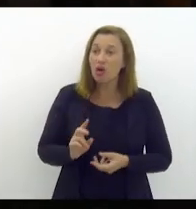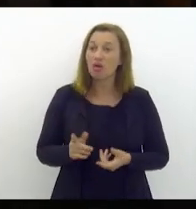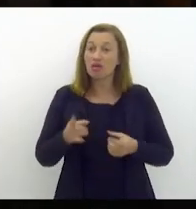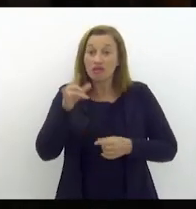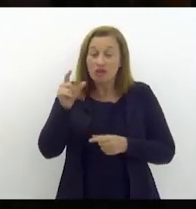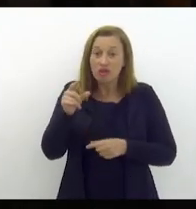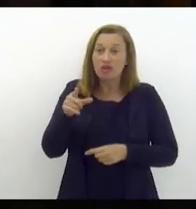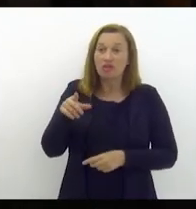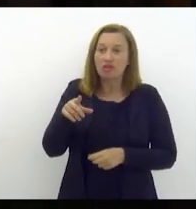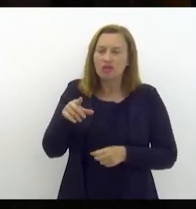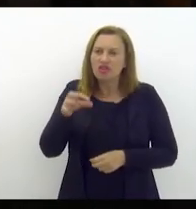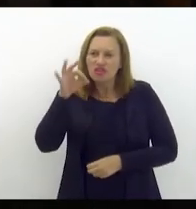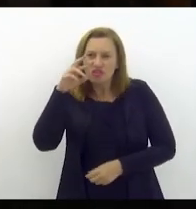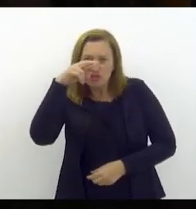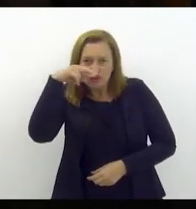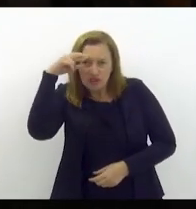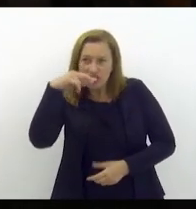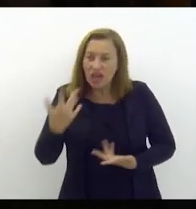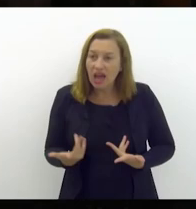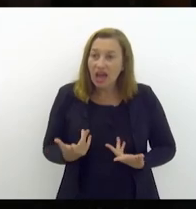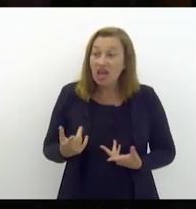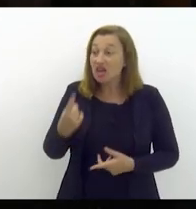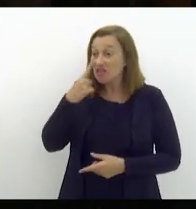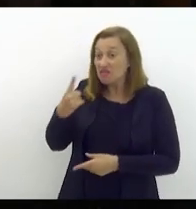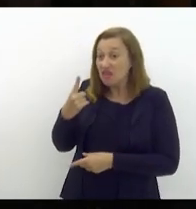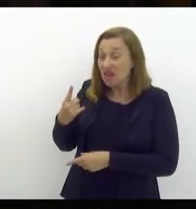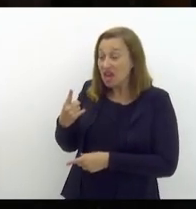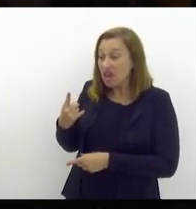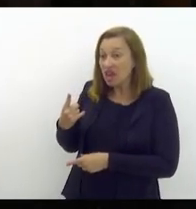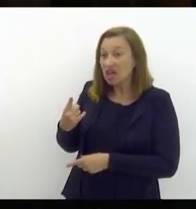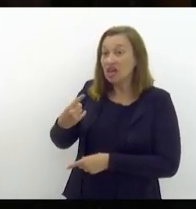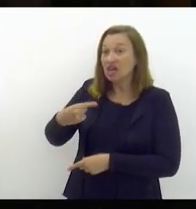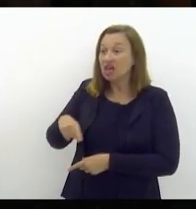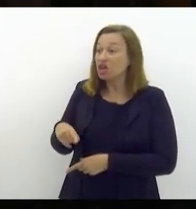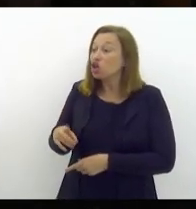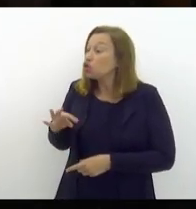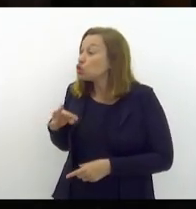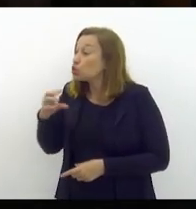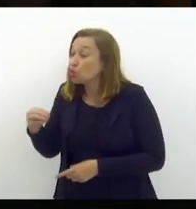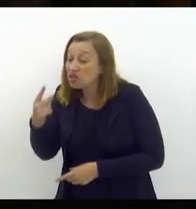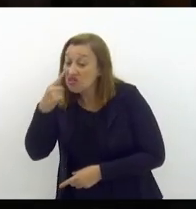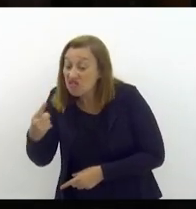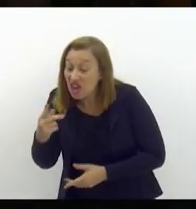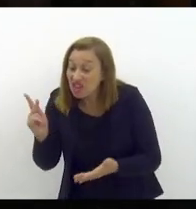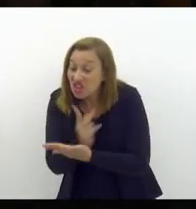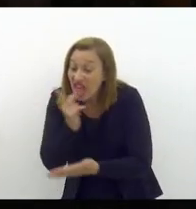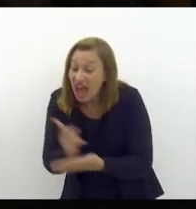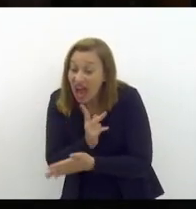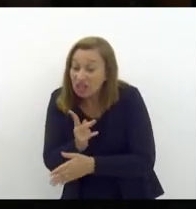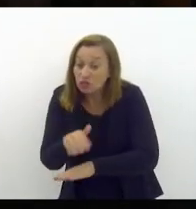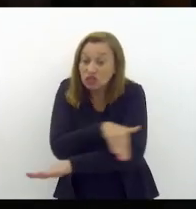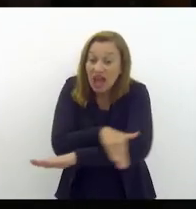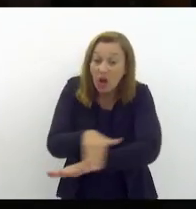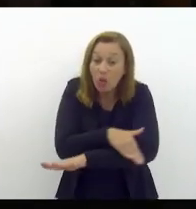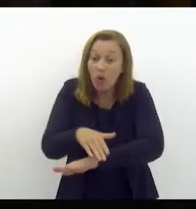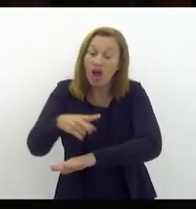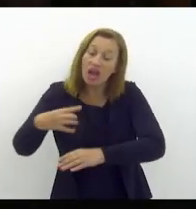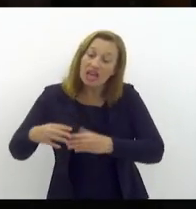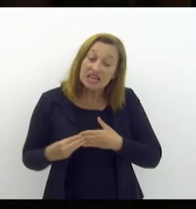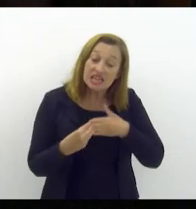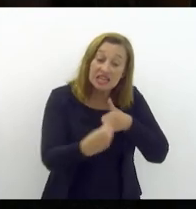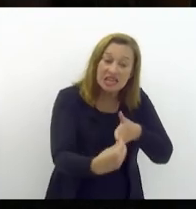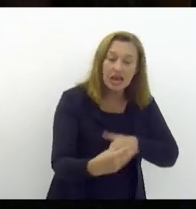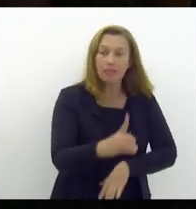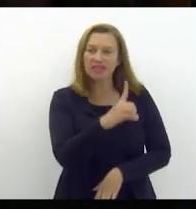agora? Patrulha na rua e tudo que pegar de errado leva para a delegacia. Abordou, está sem documento, delegacia.